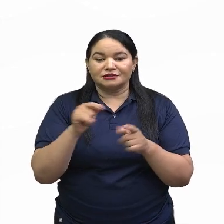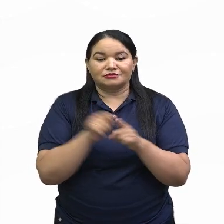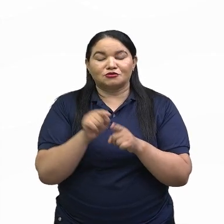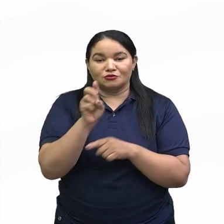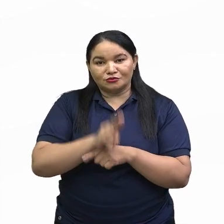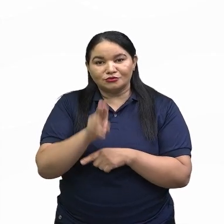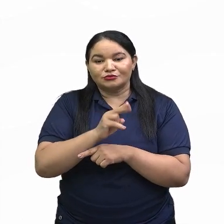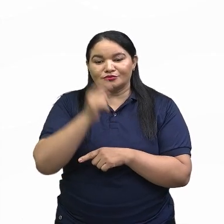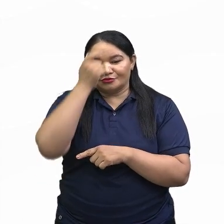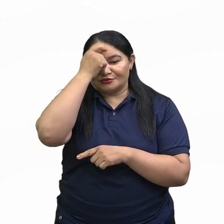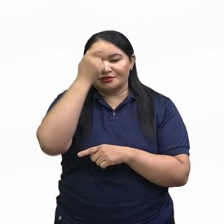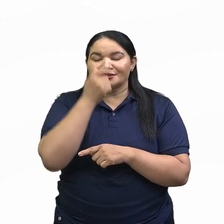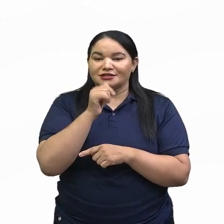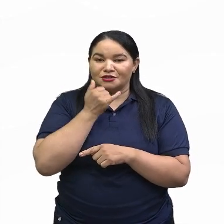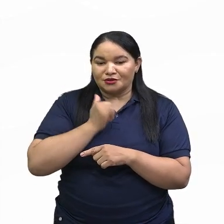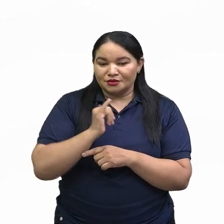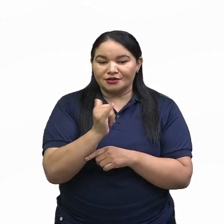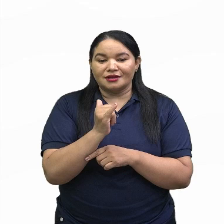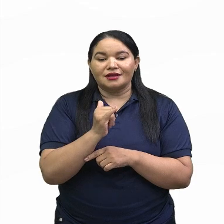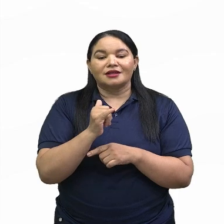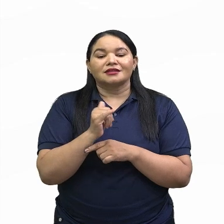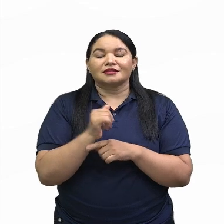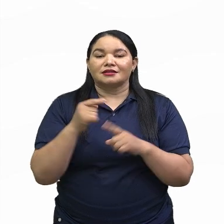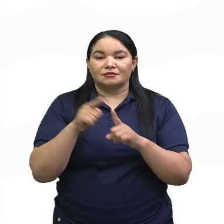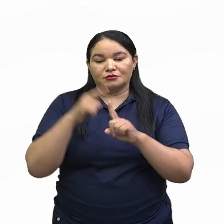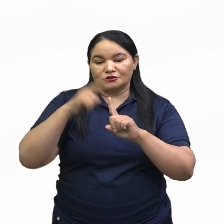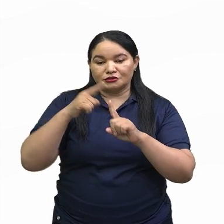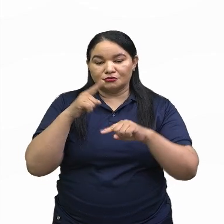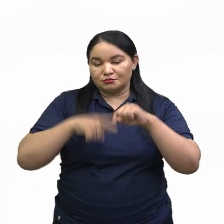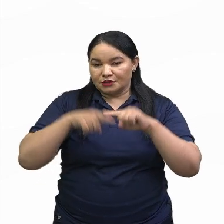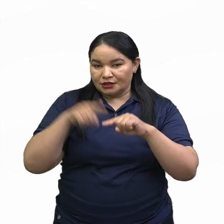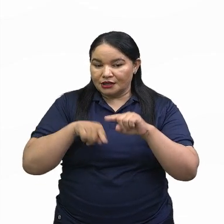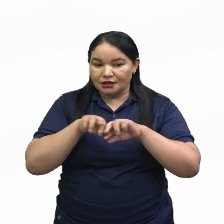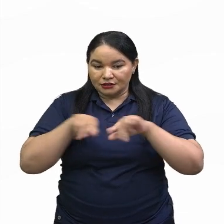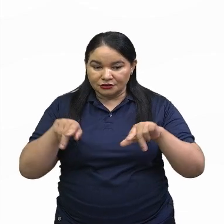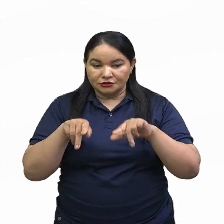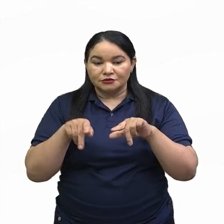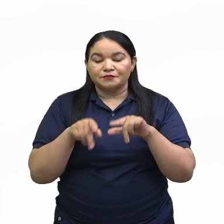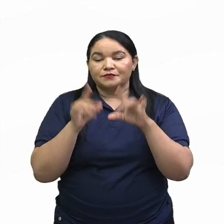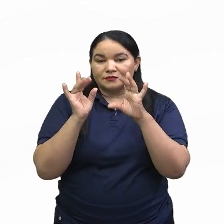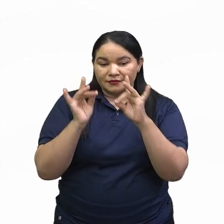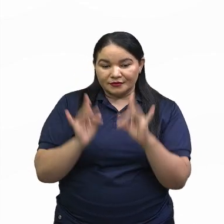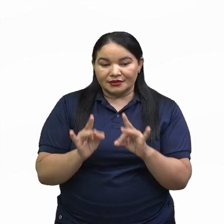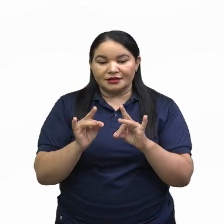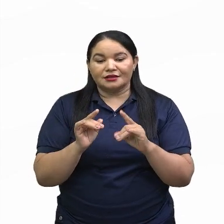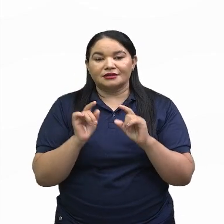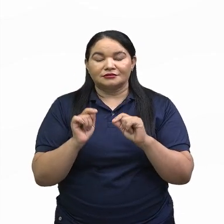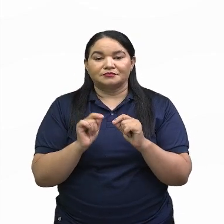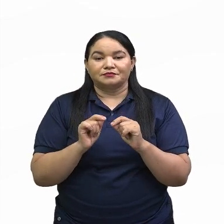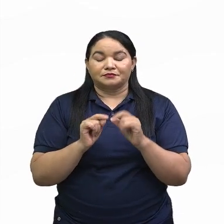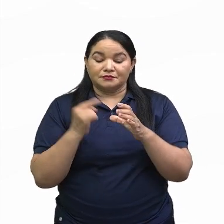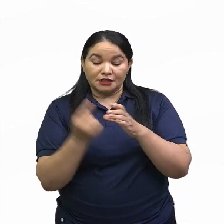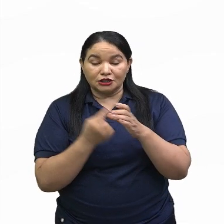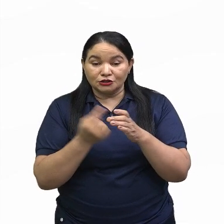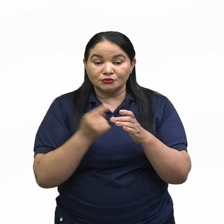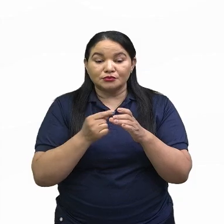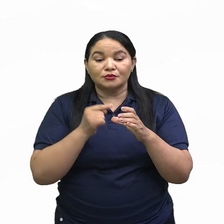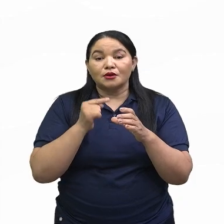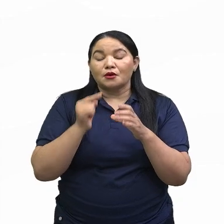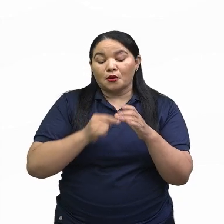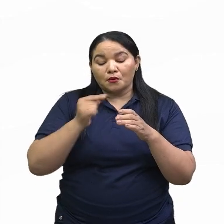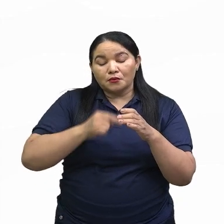consumo consciente de energia elétrica, propriedade dos materiais, detalhamento, geradores